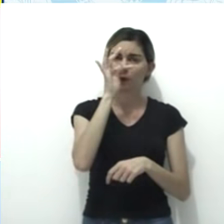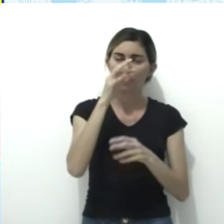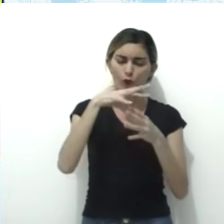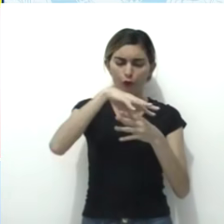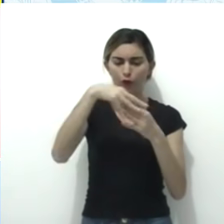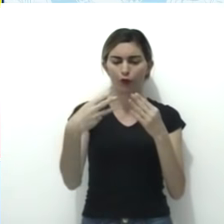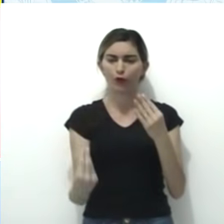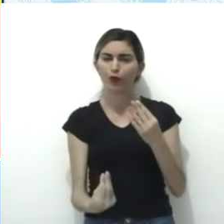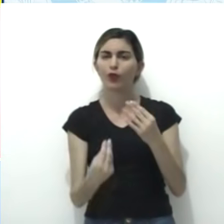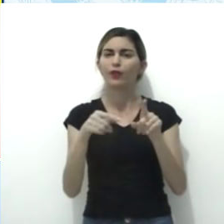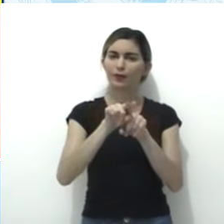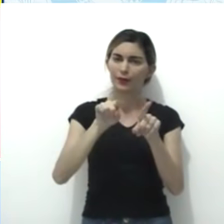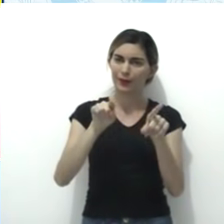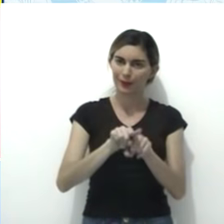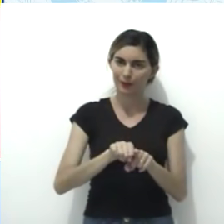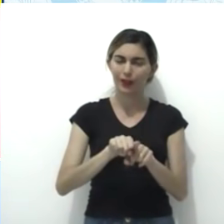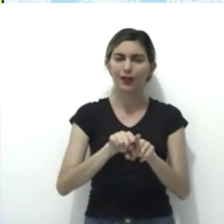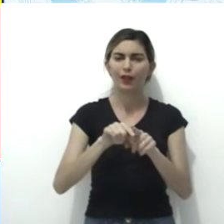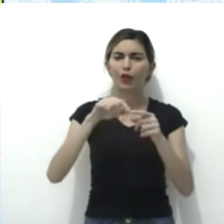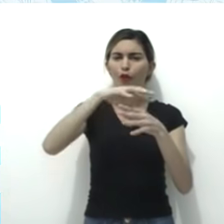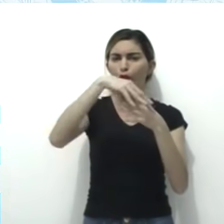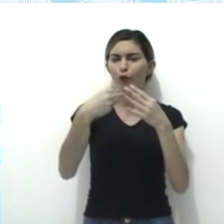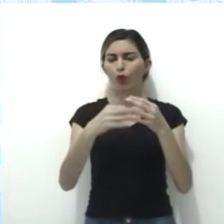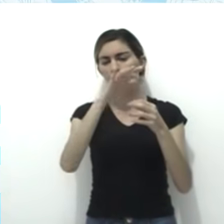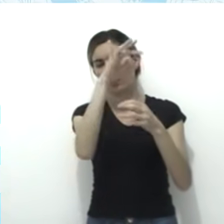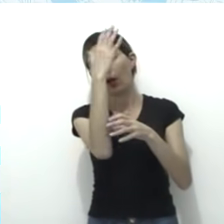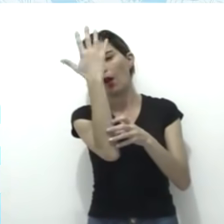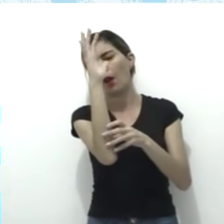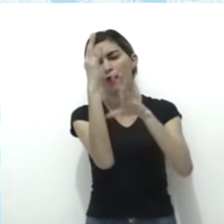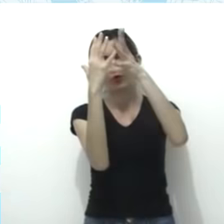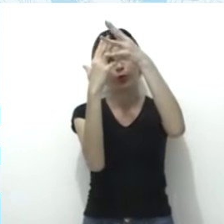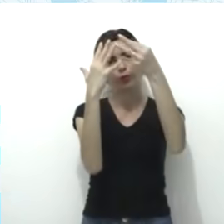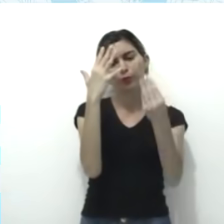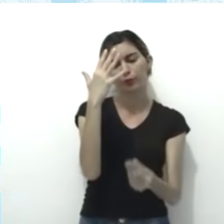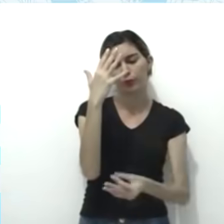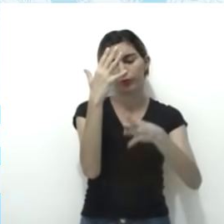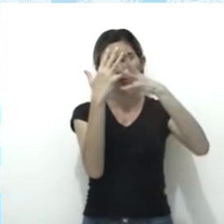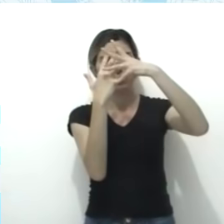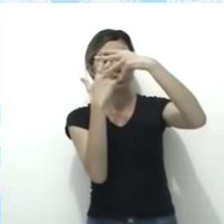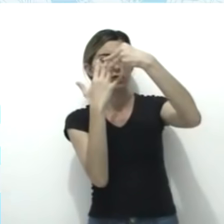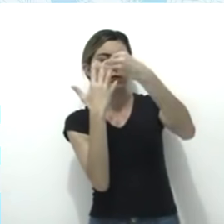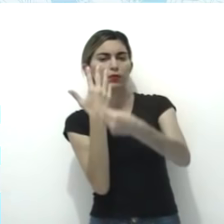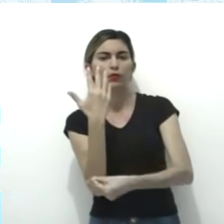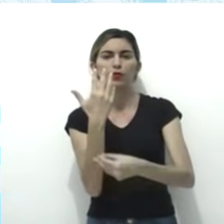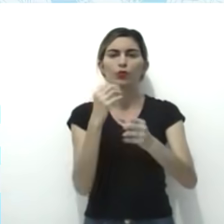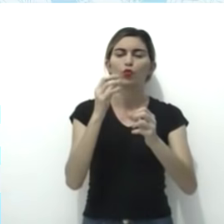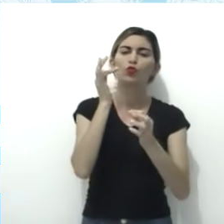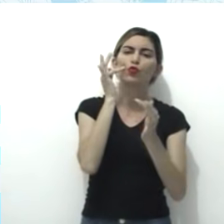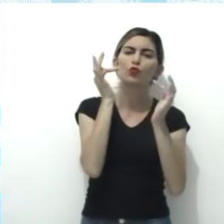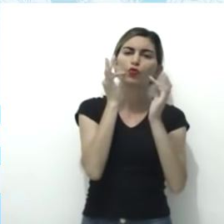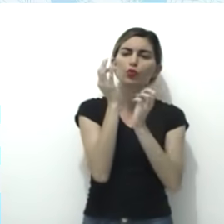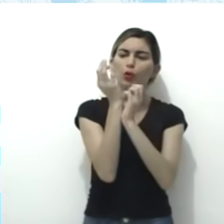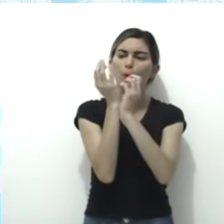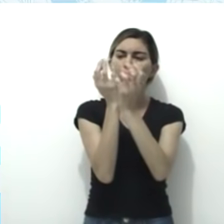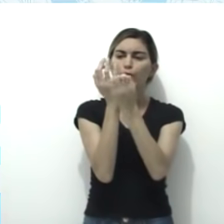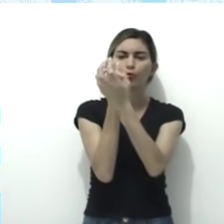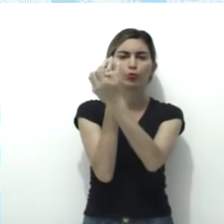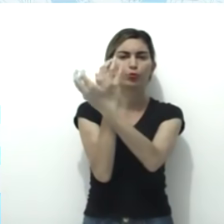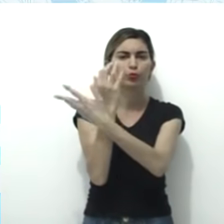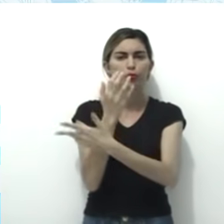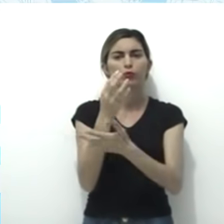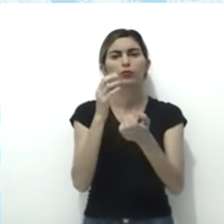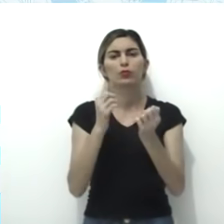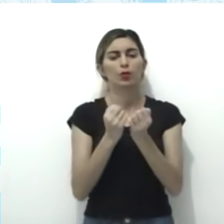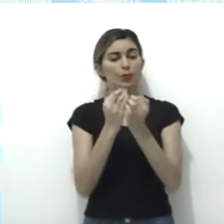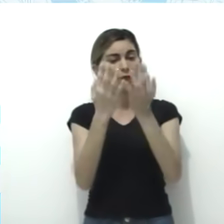representado por essa folha que representa aquele momento em que as folhas caem das árvores e que as árvores eram frutos